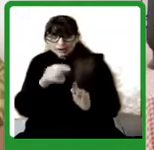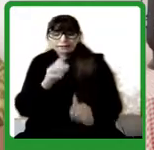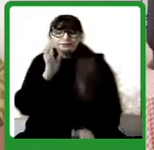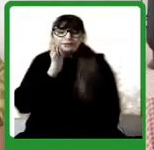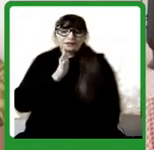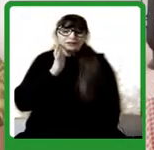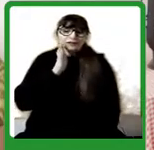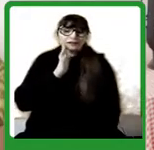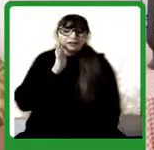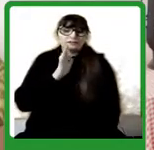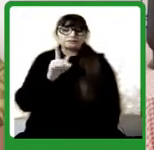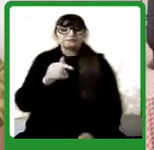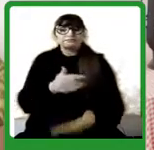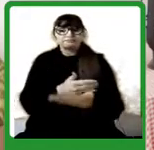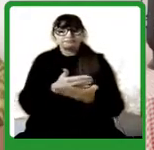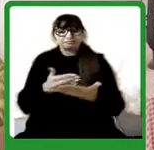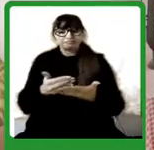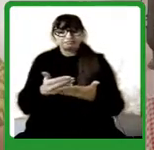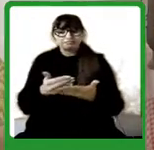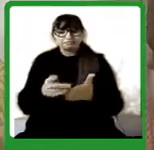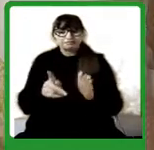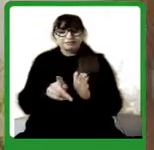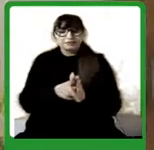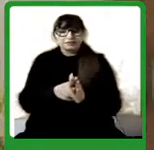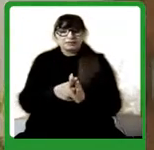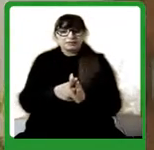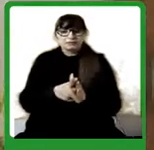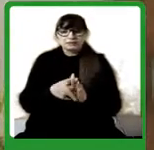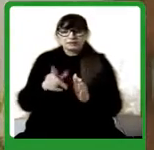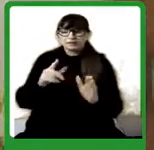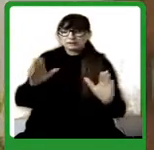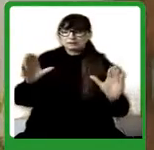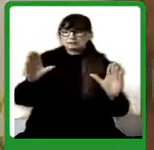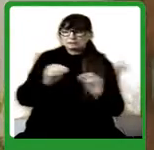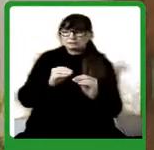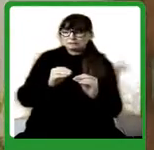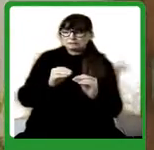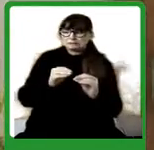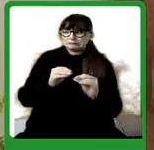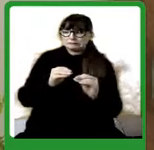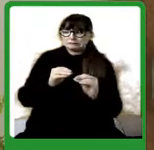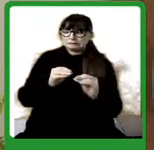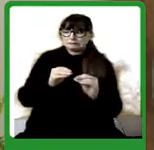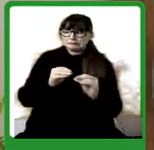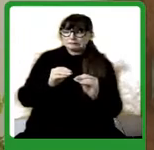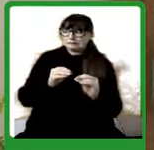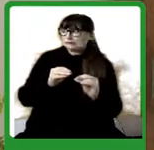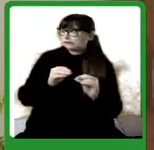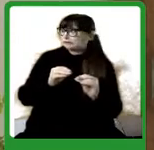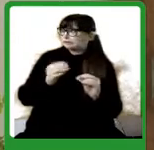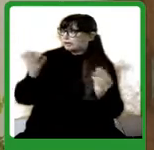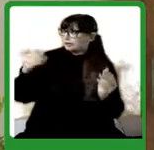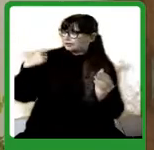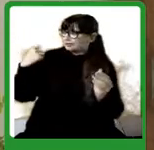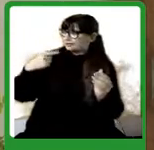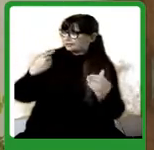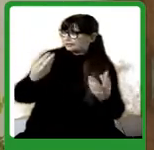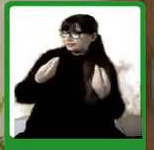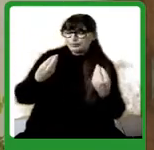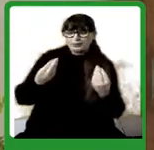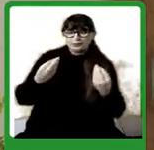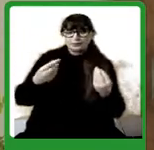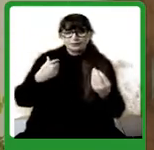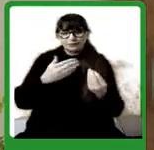do nada, nós andando com o jiriquinho lá, o cara pega e me apaga as luzes no meio do túnel lá. Eu digo, ô, tu tá ficando louco? Tu acha que eu vou morrer aqui